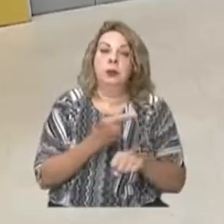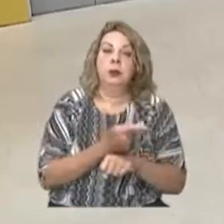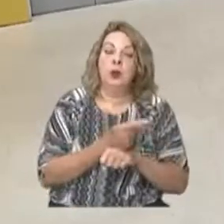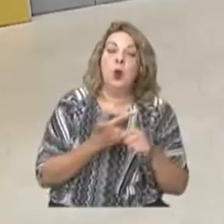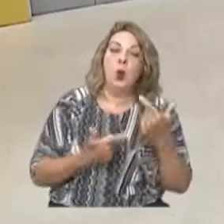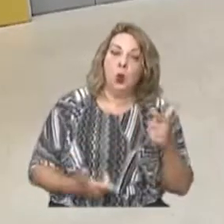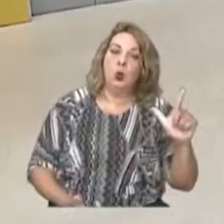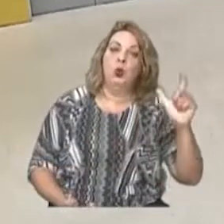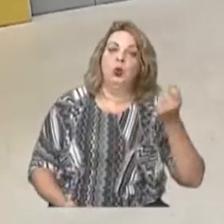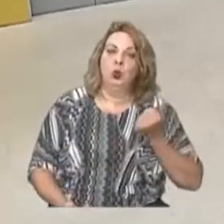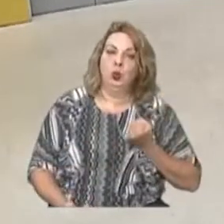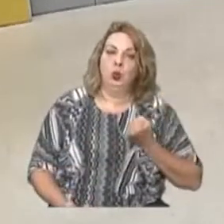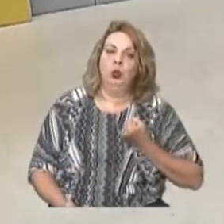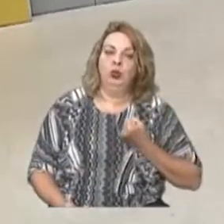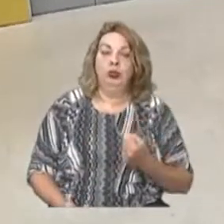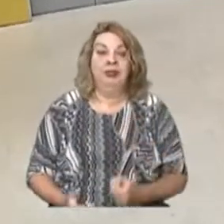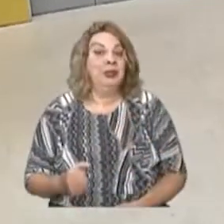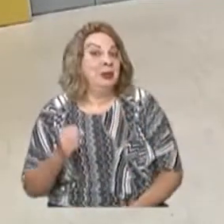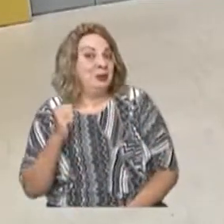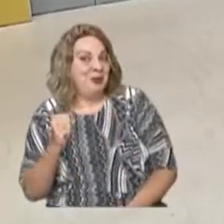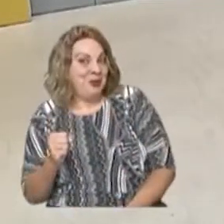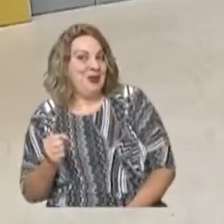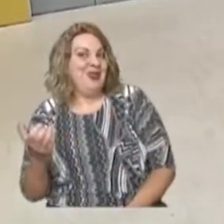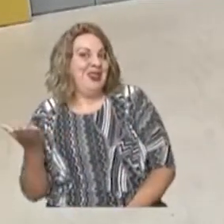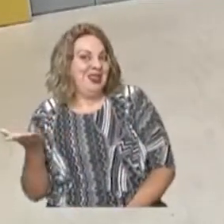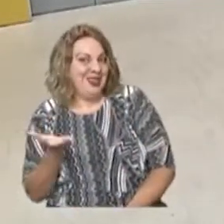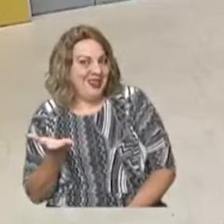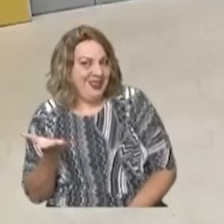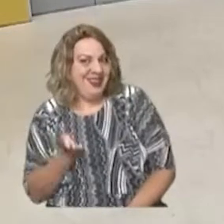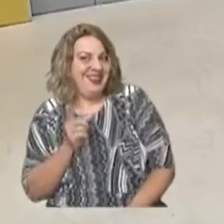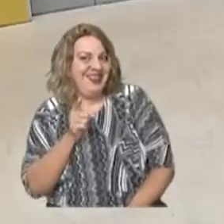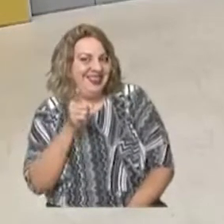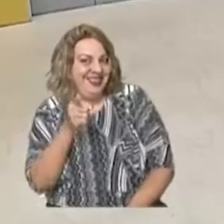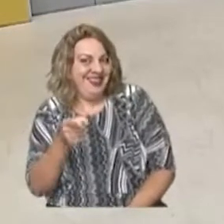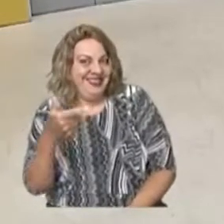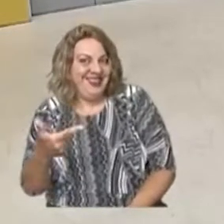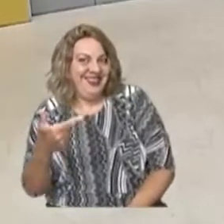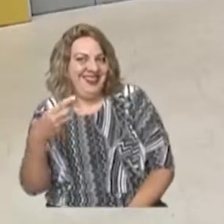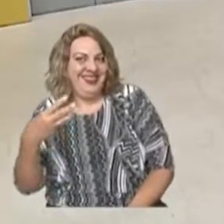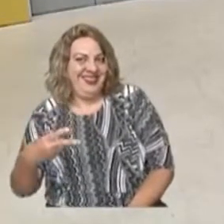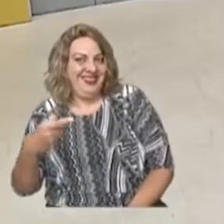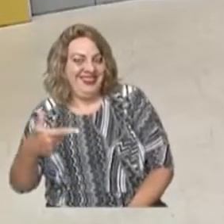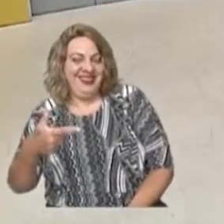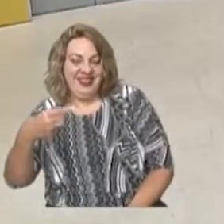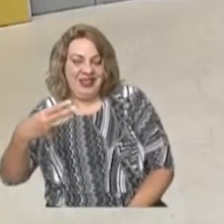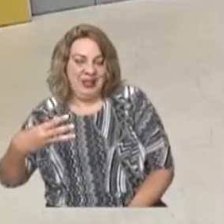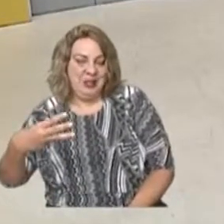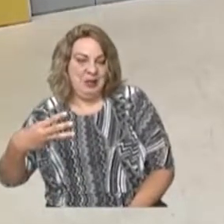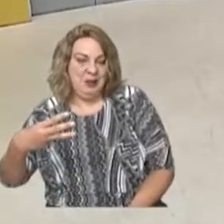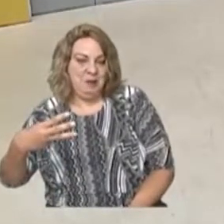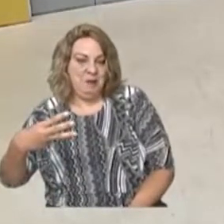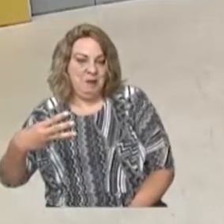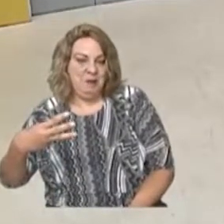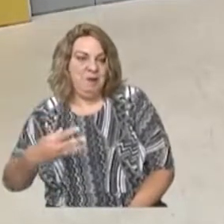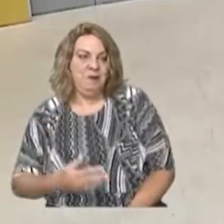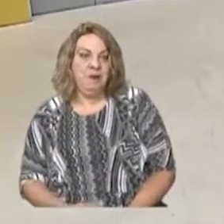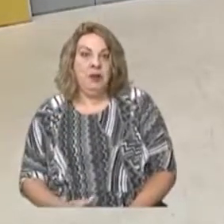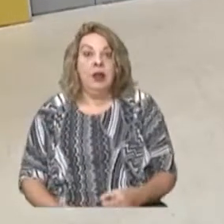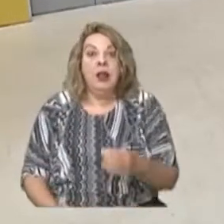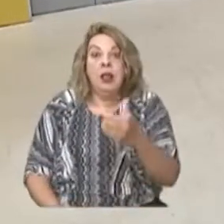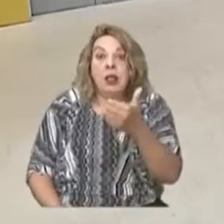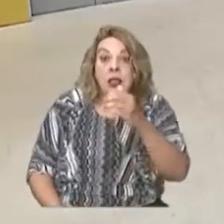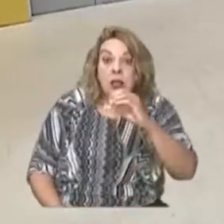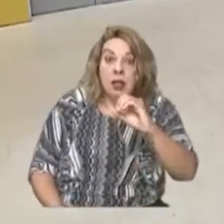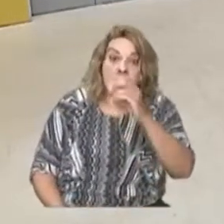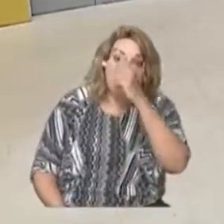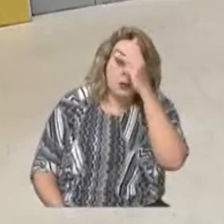uma bolinha, Clara. Pode ser agora, pode ser você. 23, 23. 10 títulos